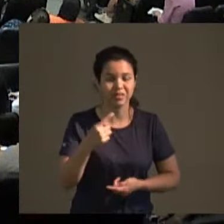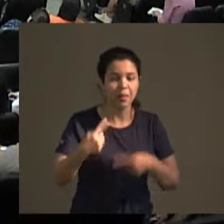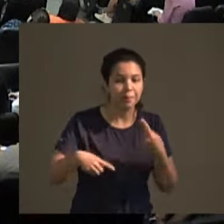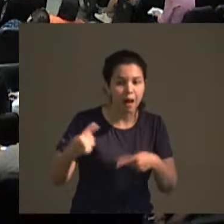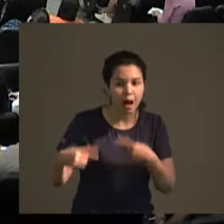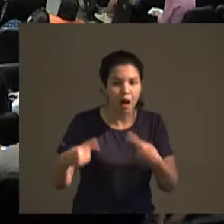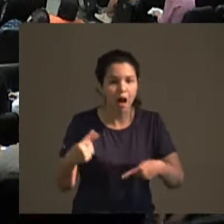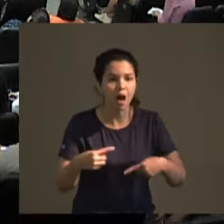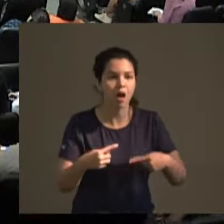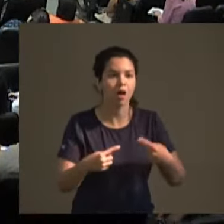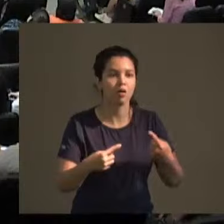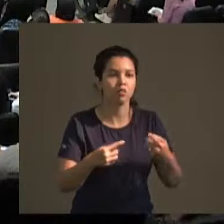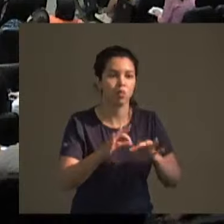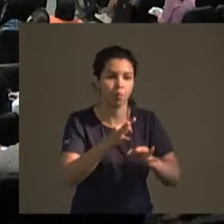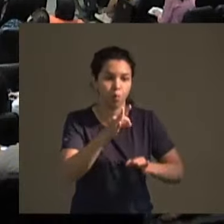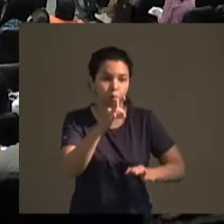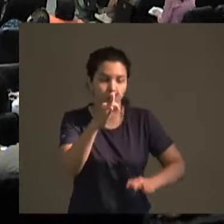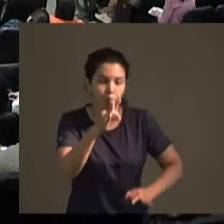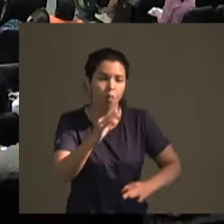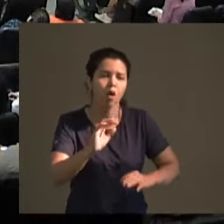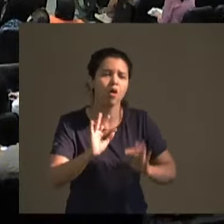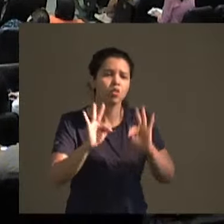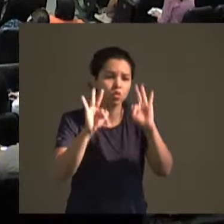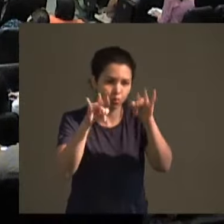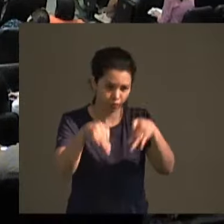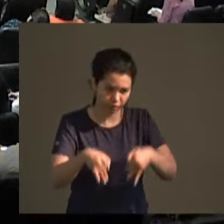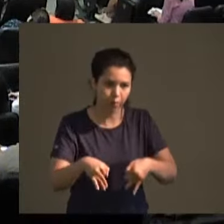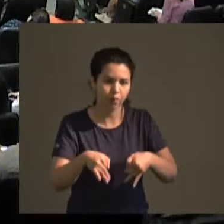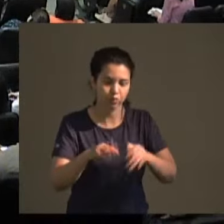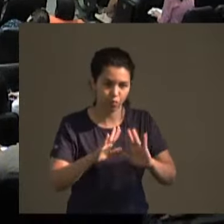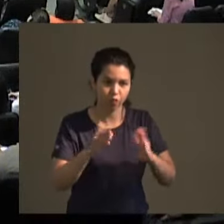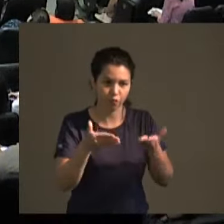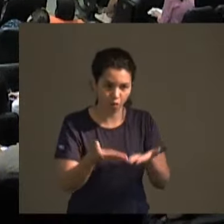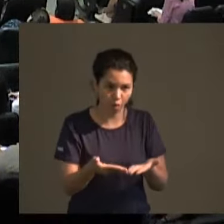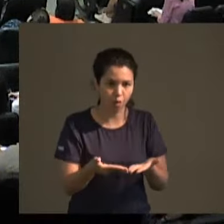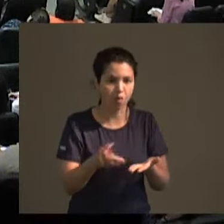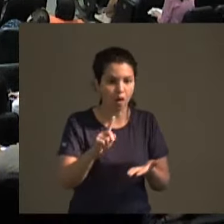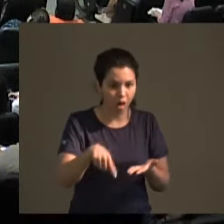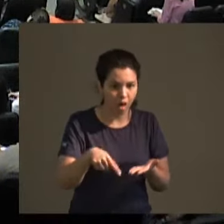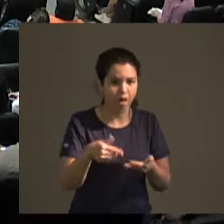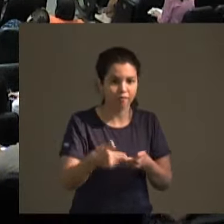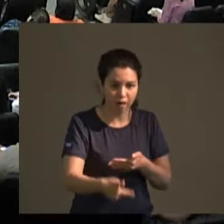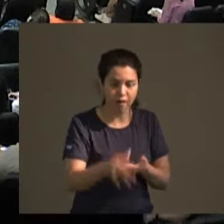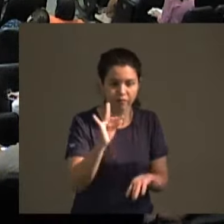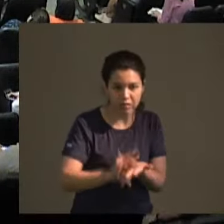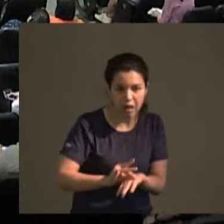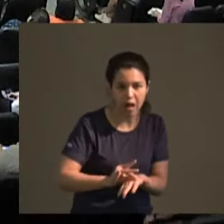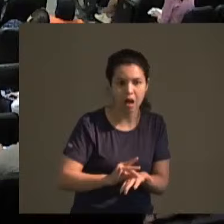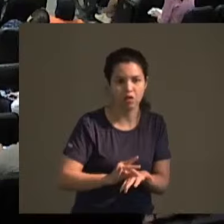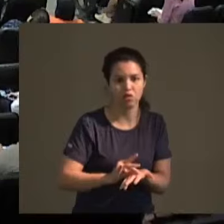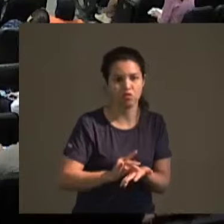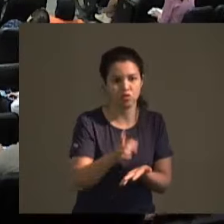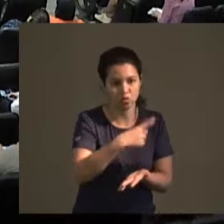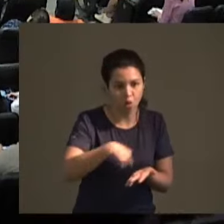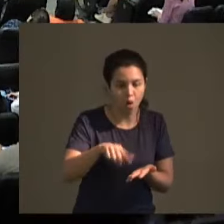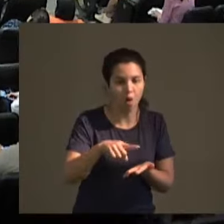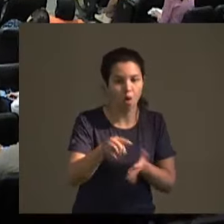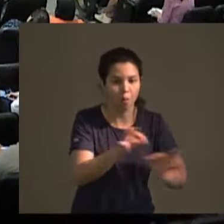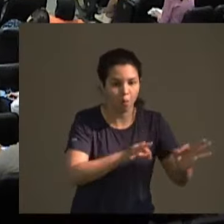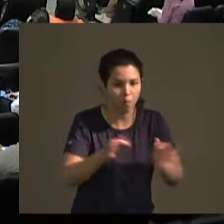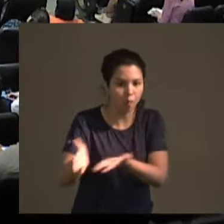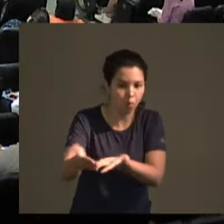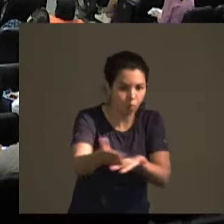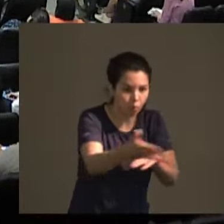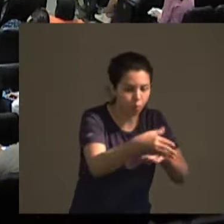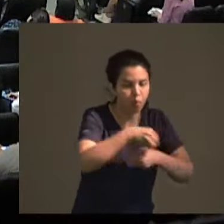né? As discussões maiores, para o encerramento do fórum, que é o que vai, de fato, ser feito os encaminhamentos,